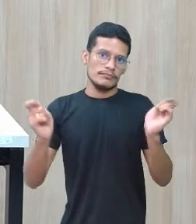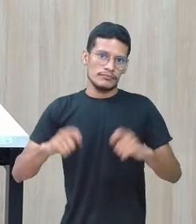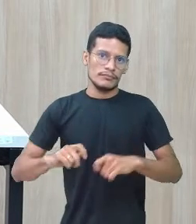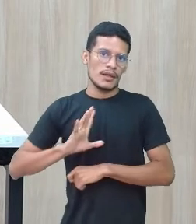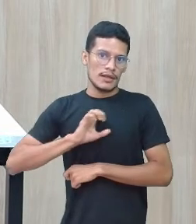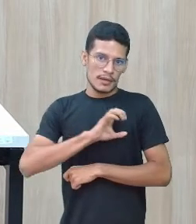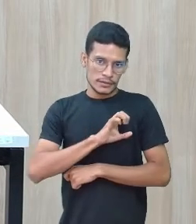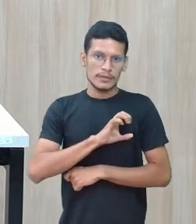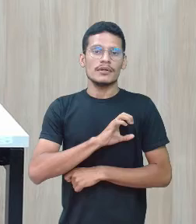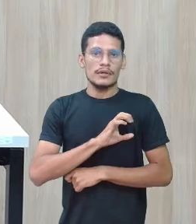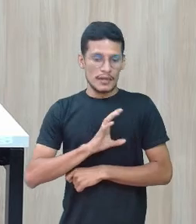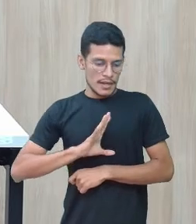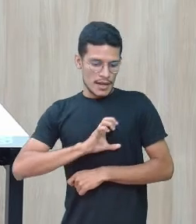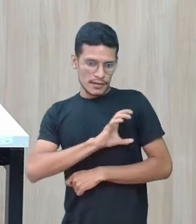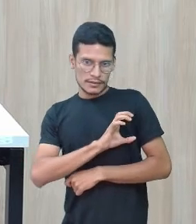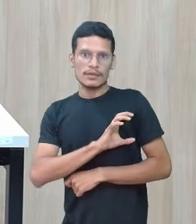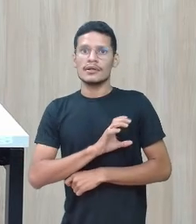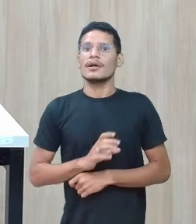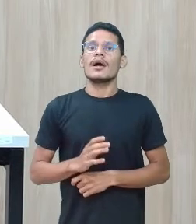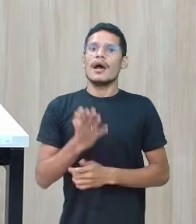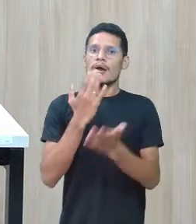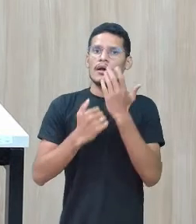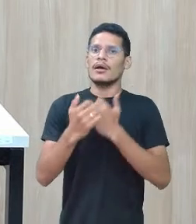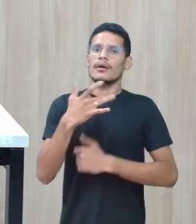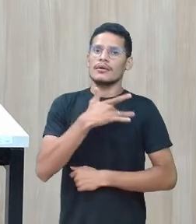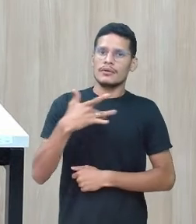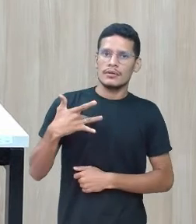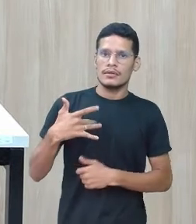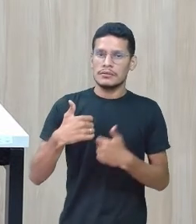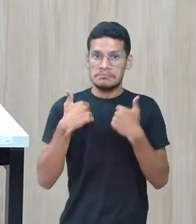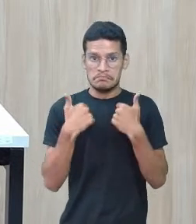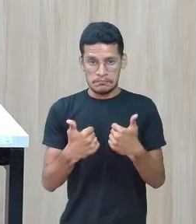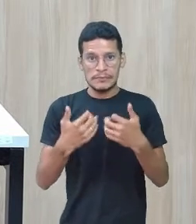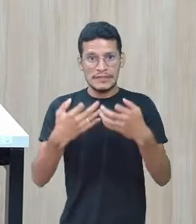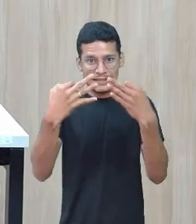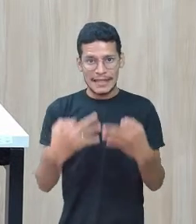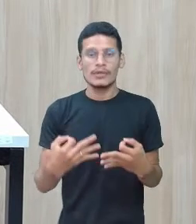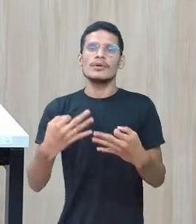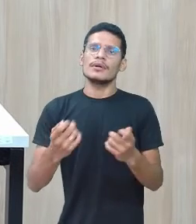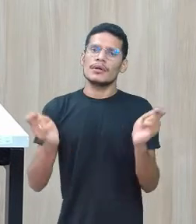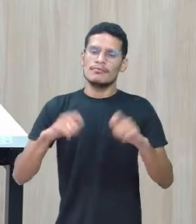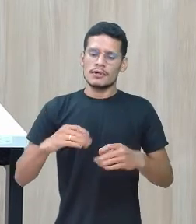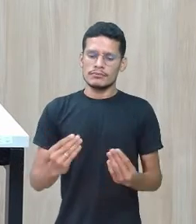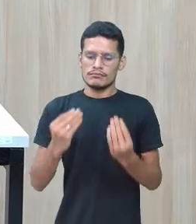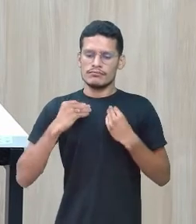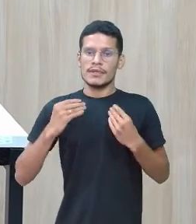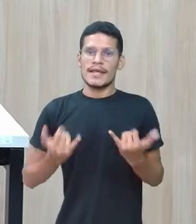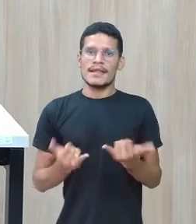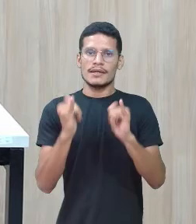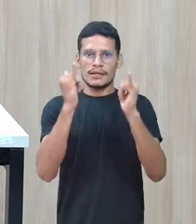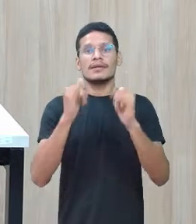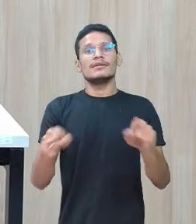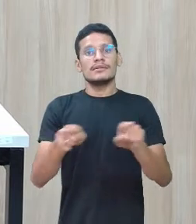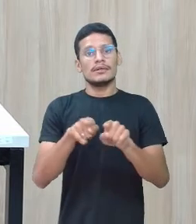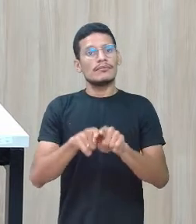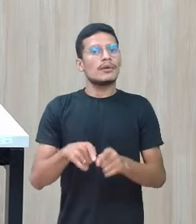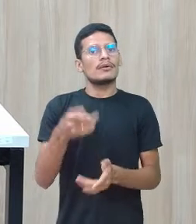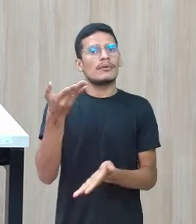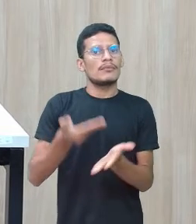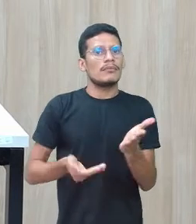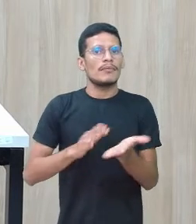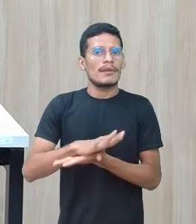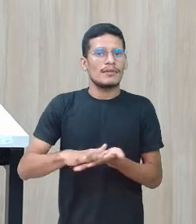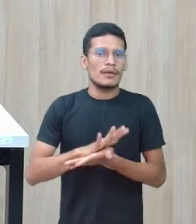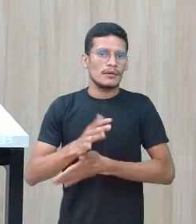mama. Alimentar-se saudável, né? Comer alimentos saudáveis que vão nos trazer energia e não vão nos causar aumento